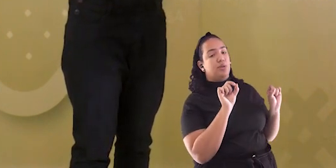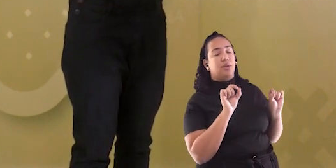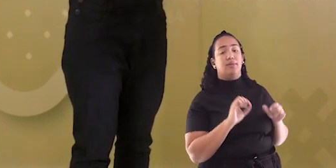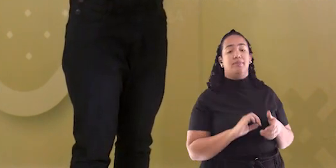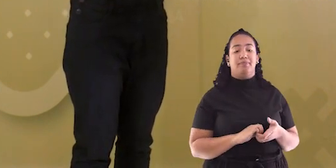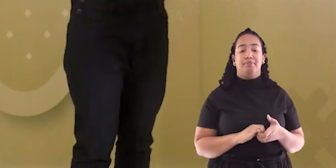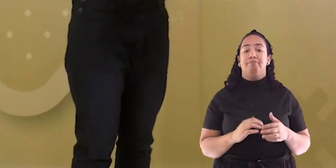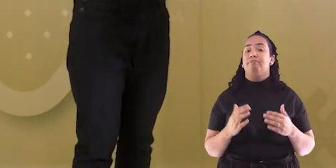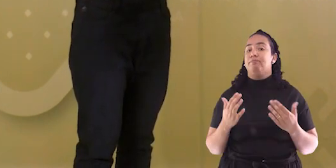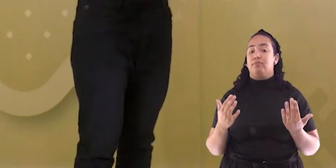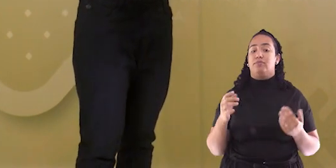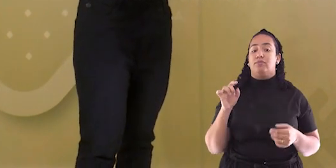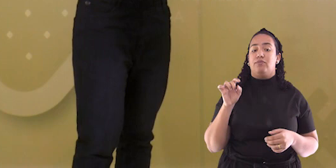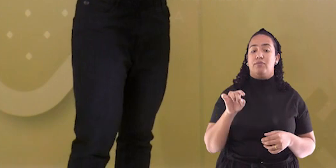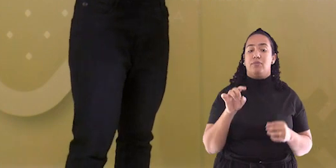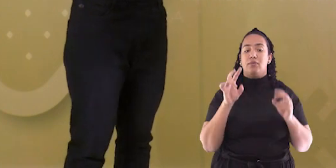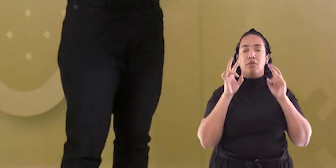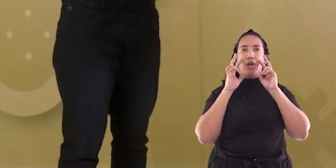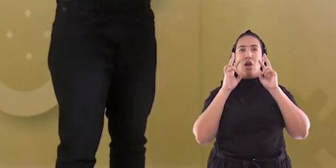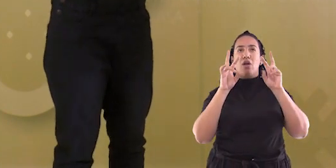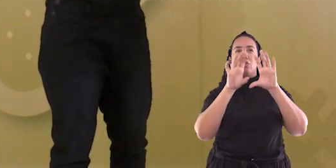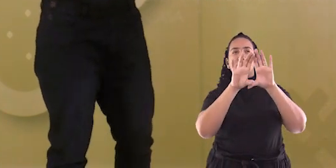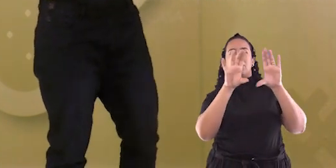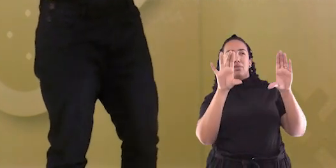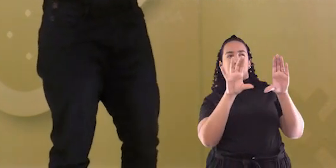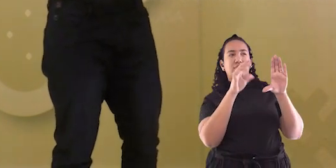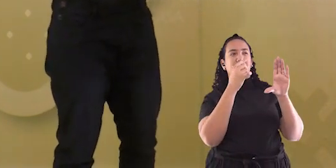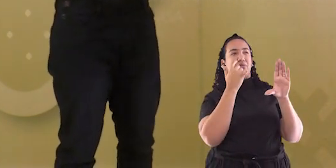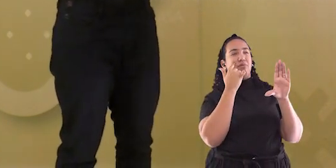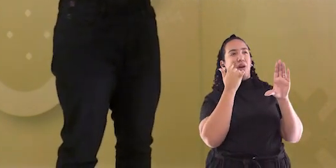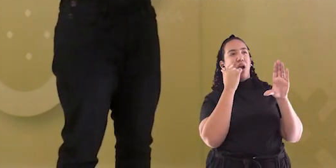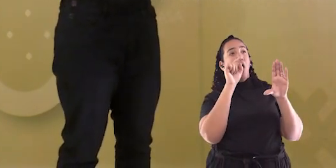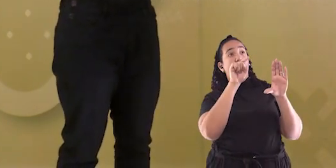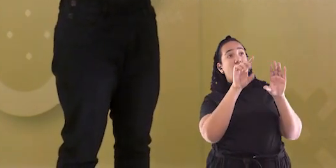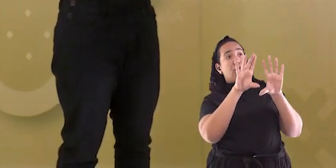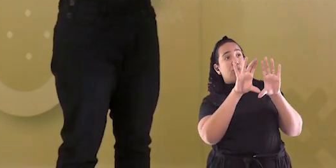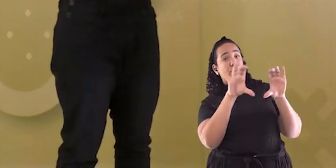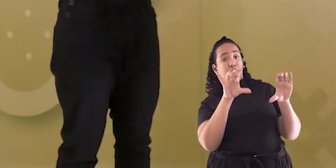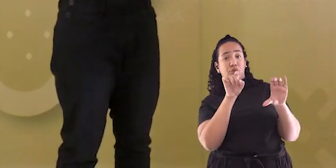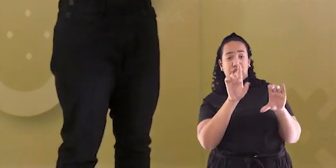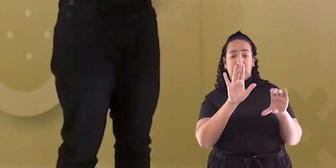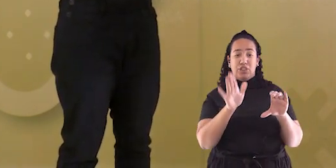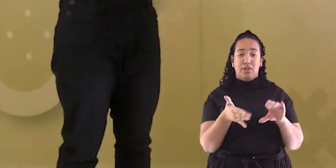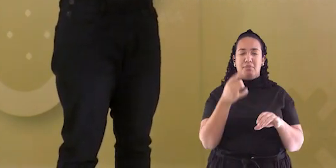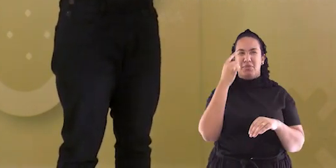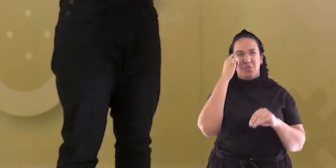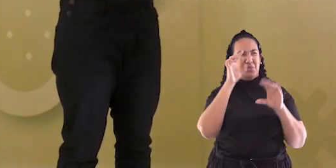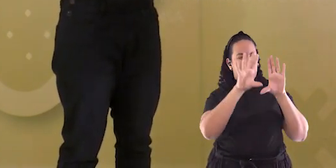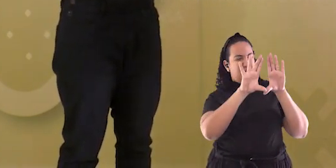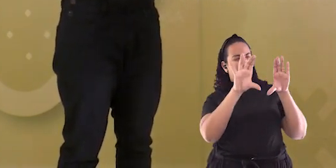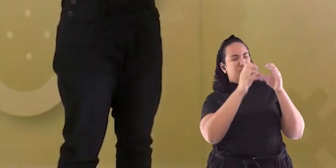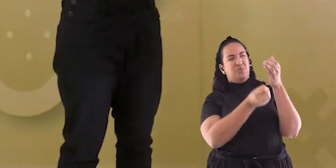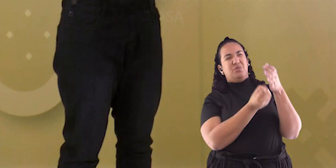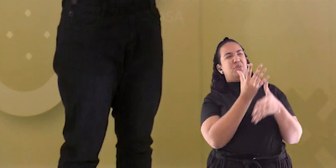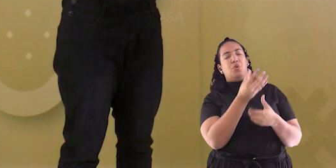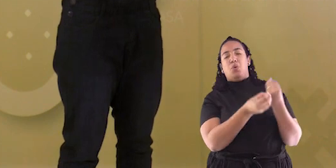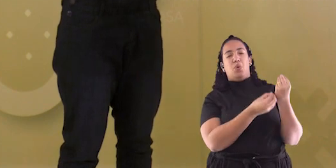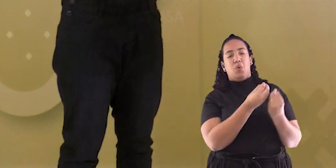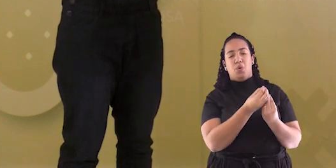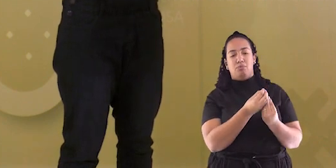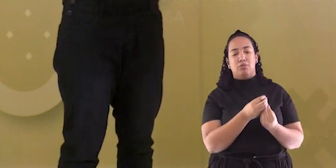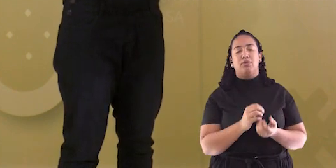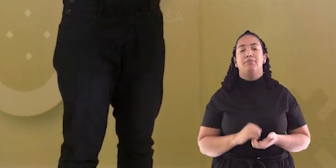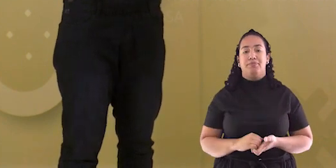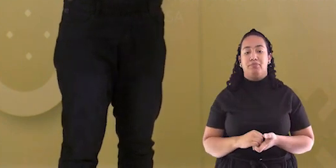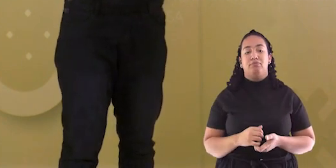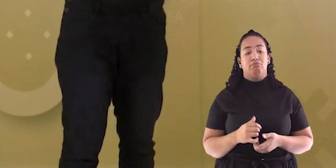você olha para o céu, diz, olha uma nuvem. Você já parou para se perguntar do que ela é feita? Já parou, Matheus? Olha, eu já me